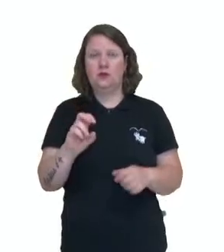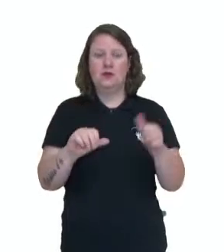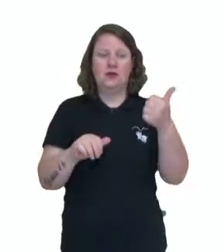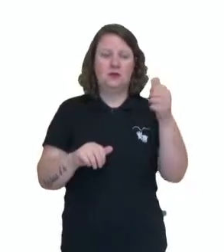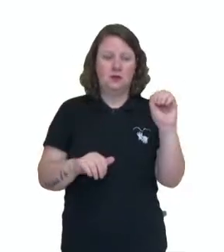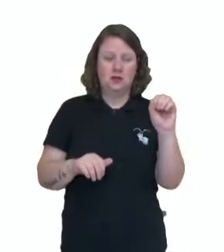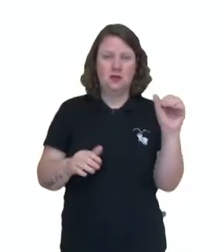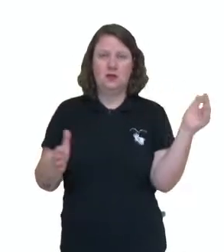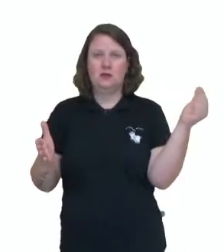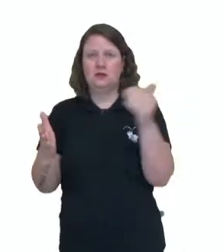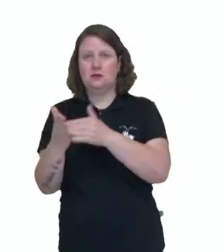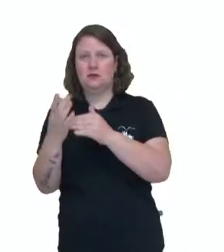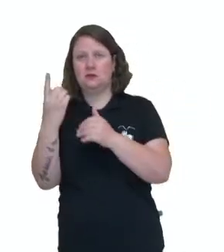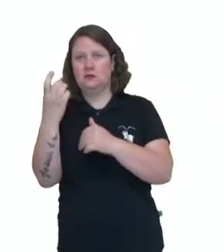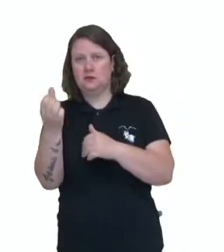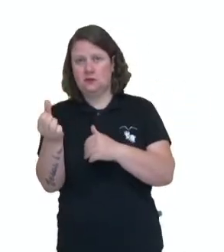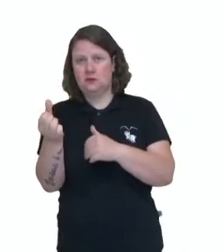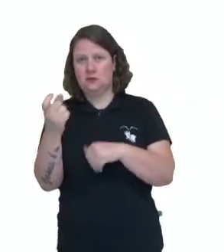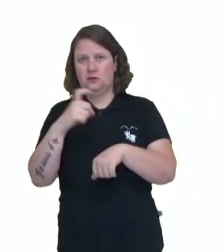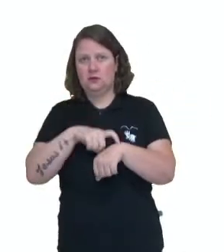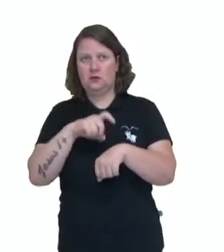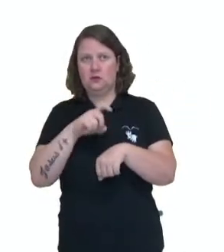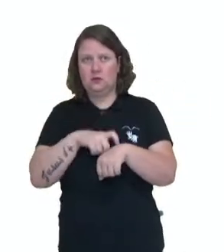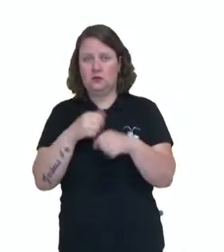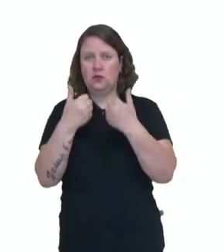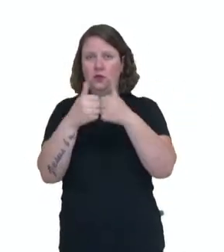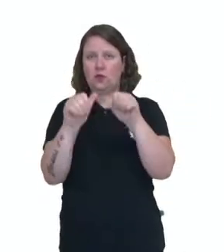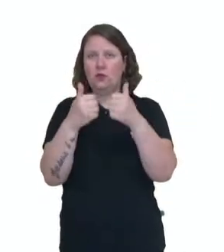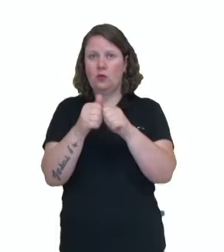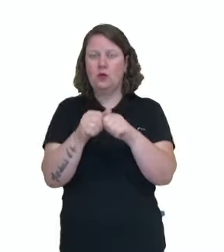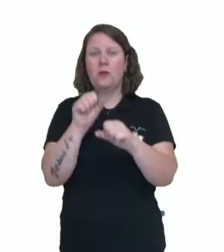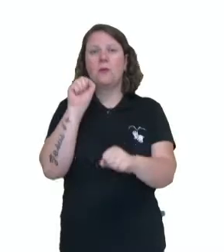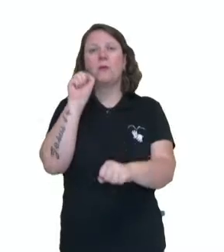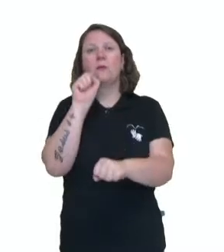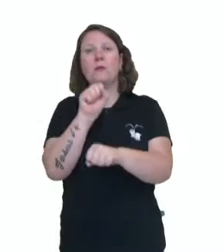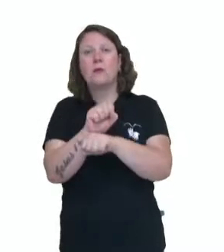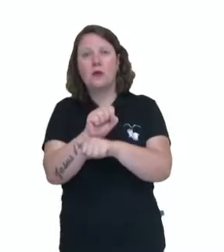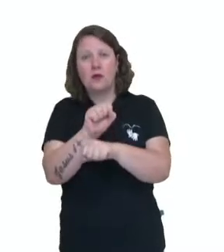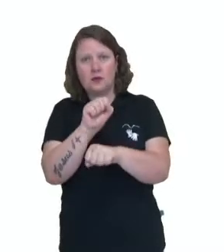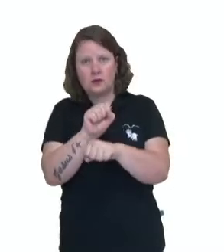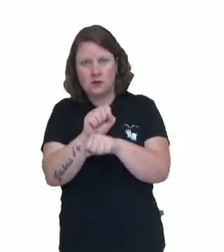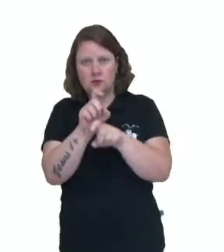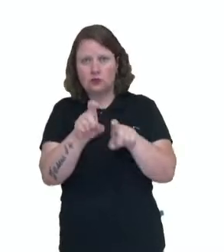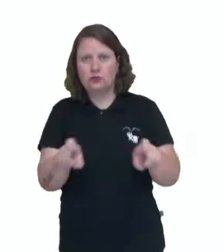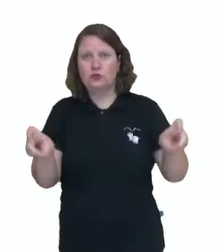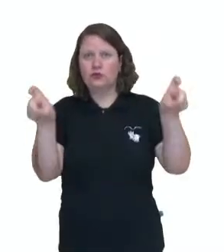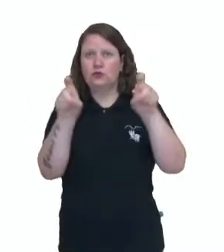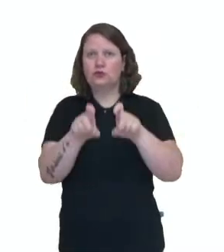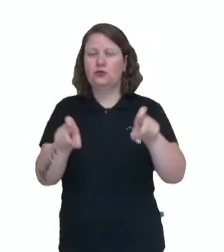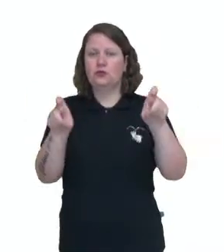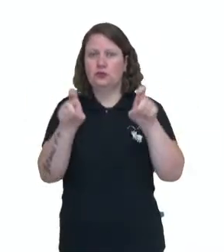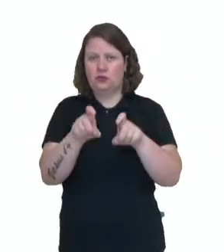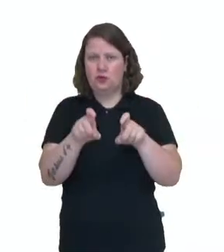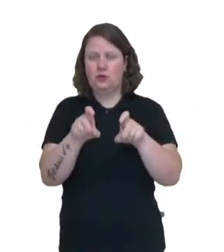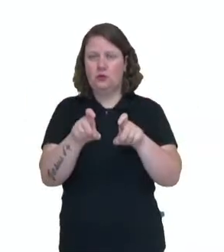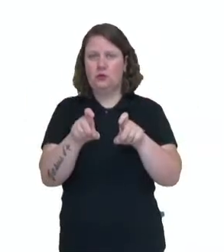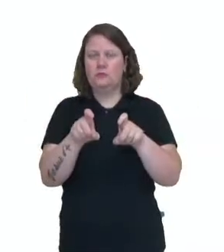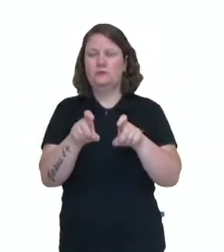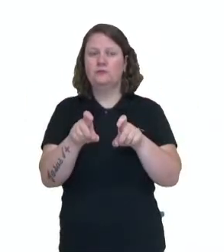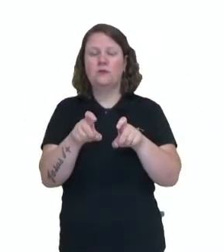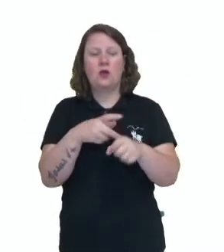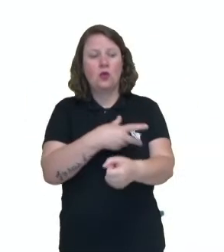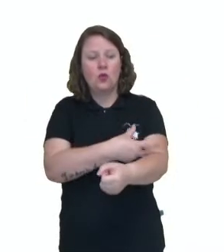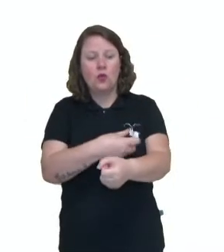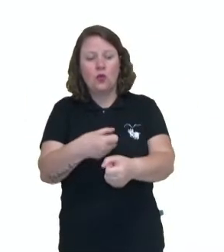ônibus do MT Hemocentro estará no estacionamento do Pantanal Shopping realizando coleta de sangue